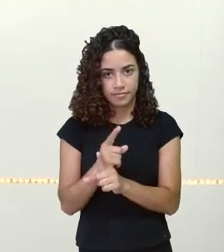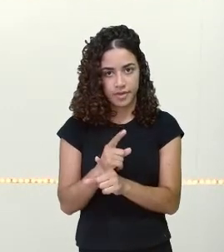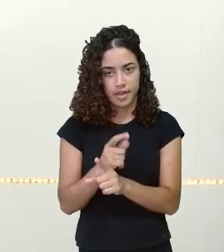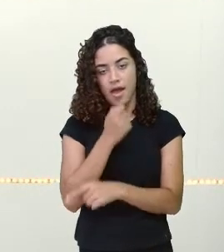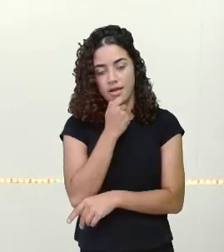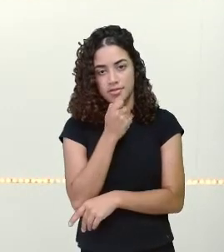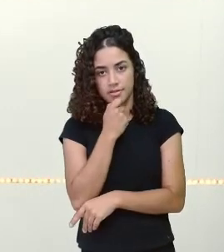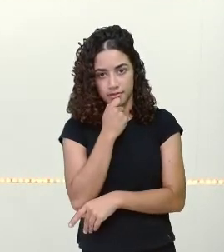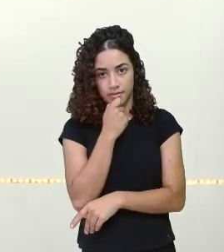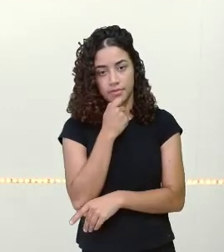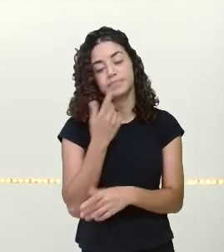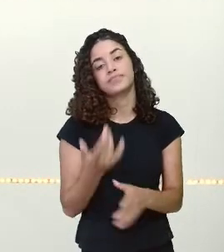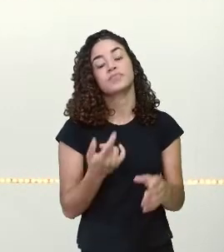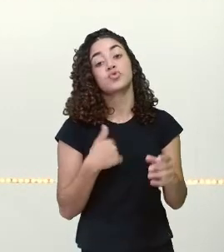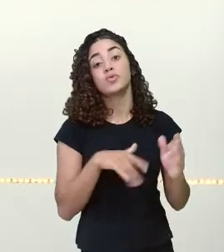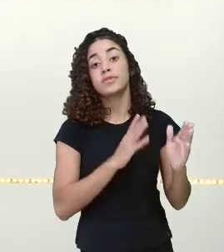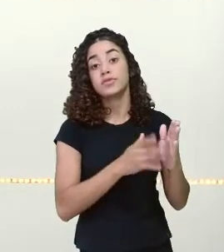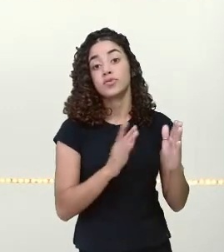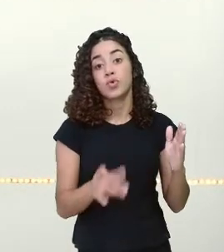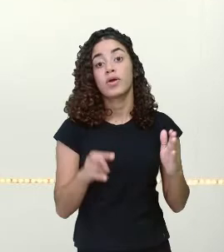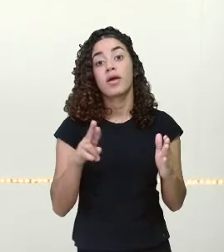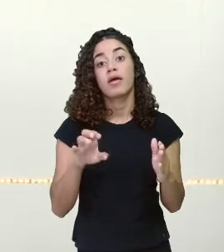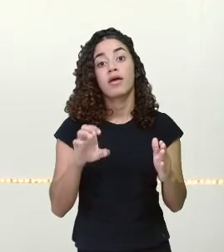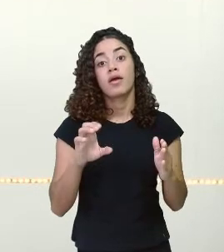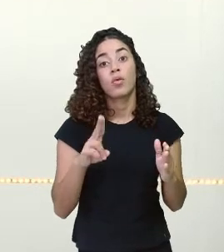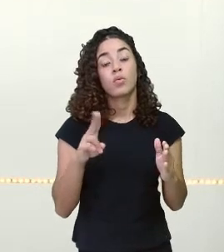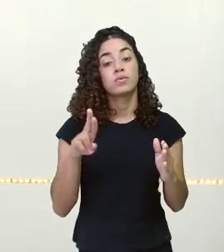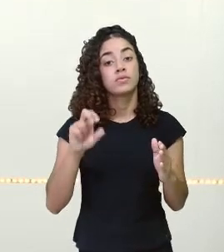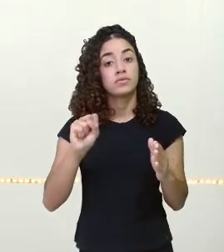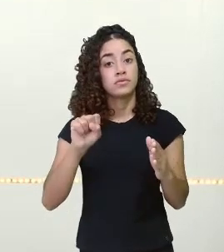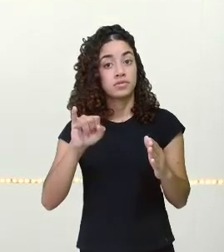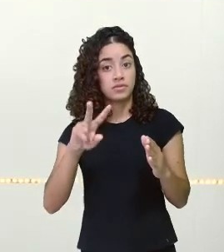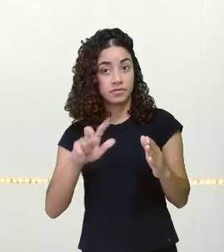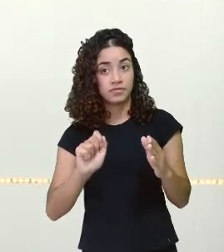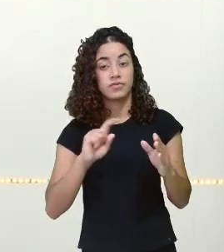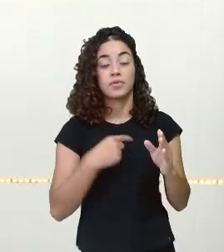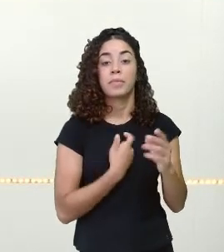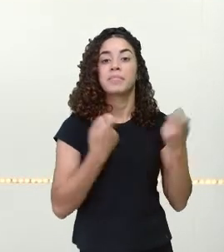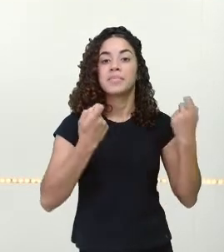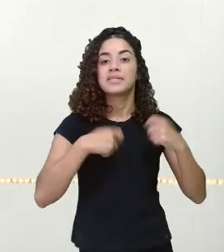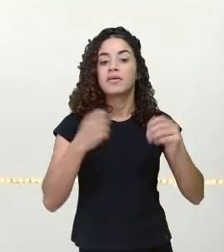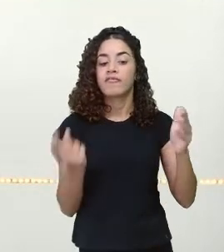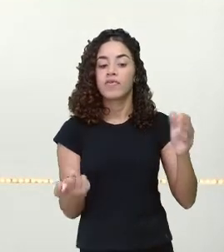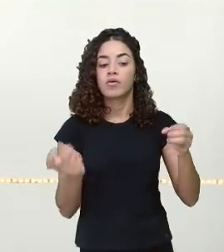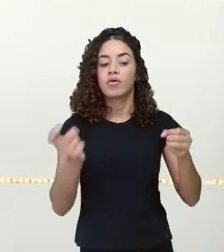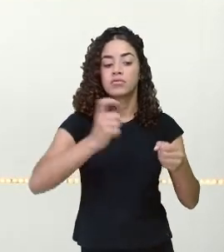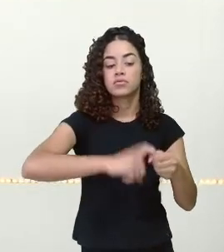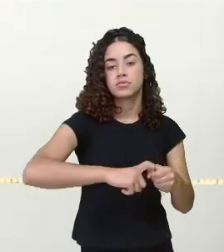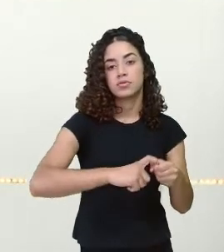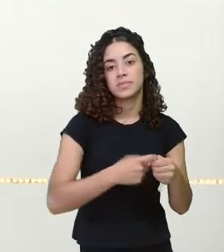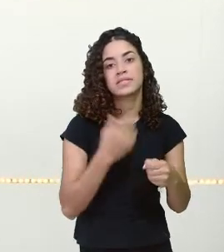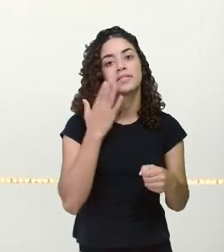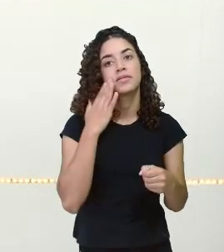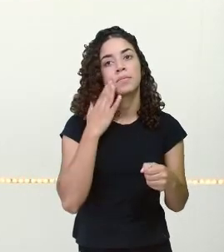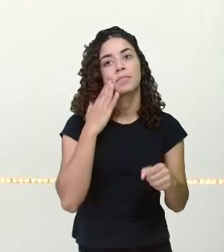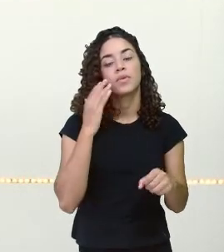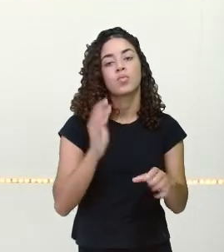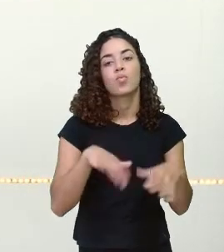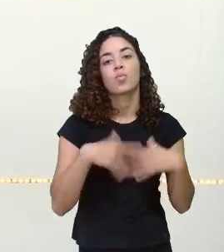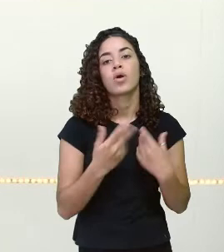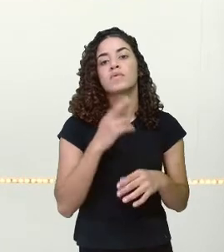sequência recursiva, a gente precisa voltar à anterior para saber o resultado da